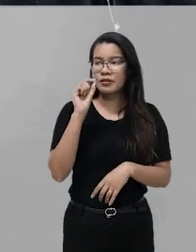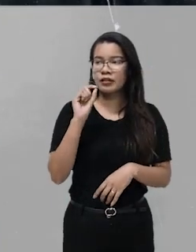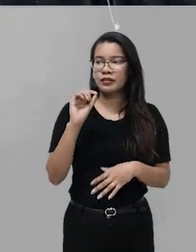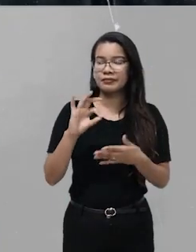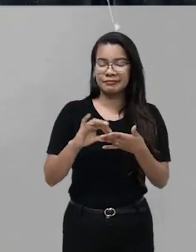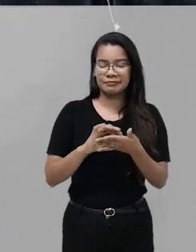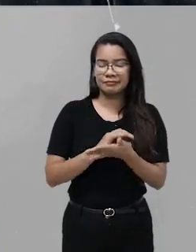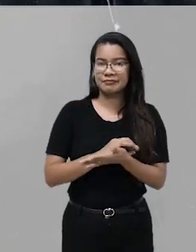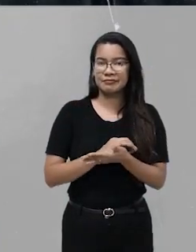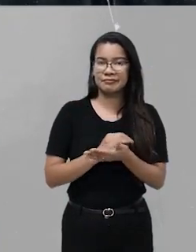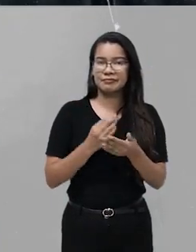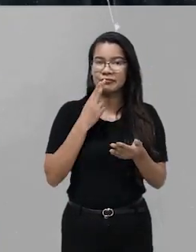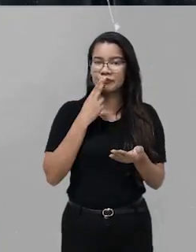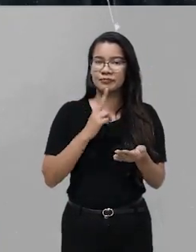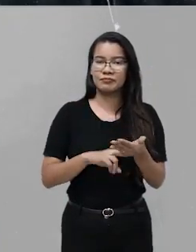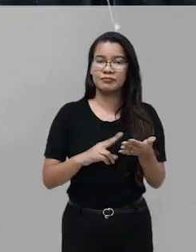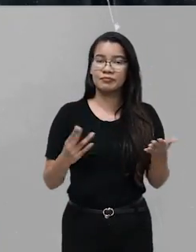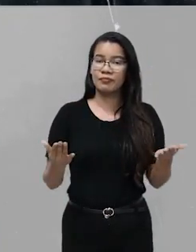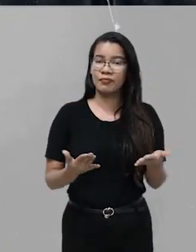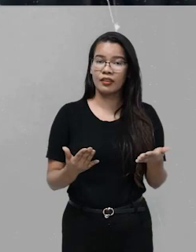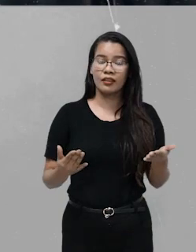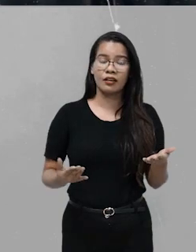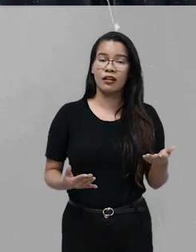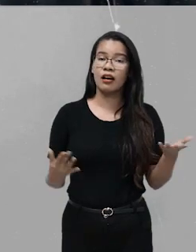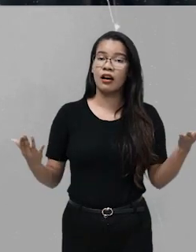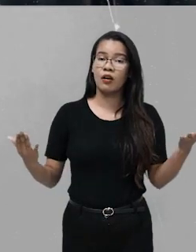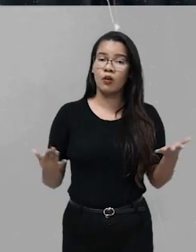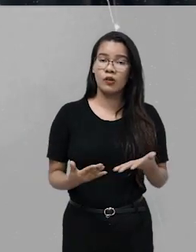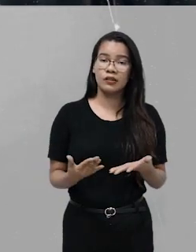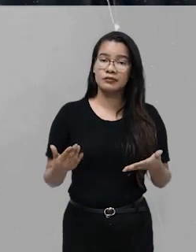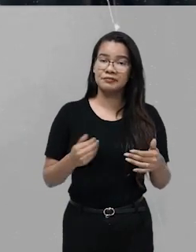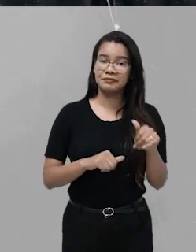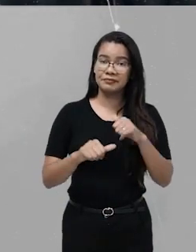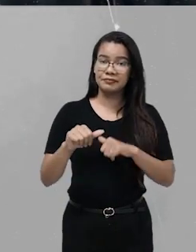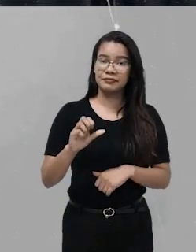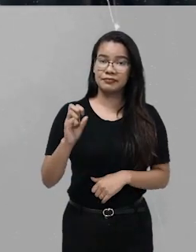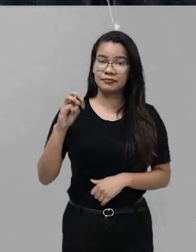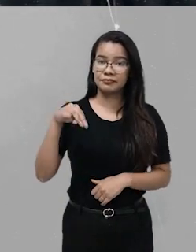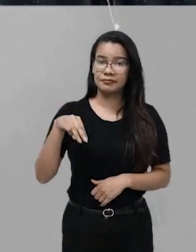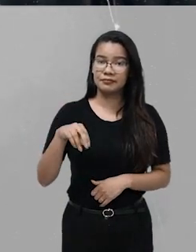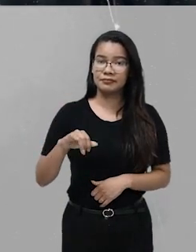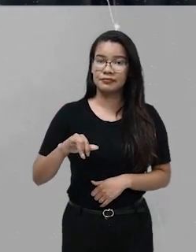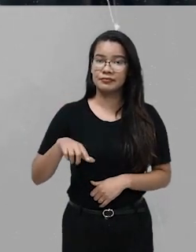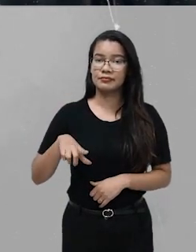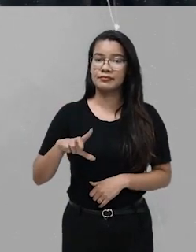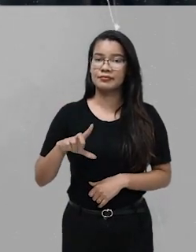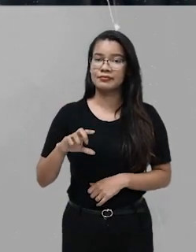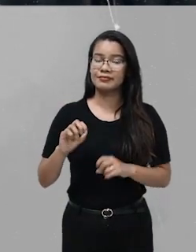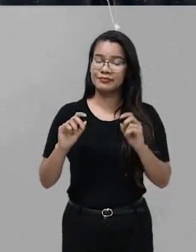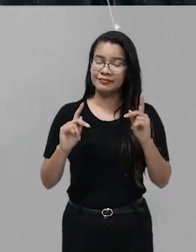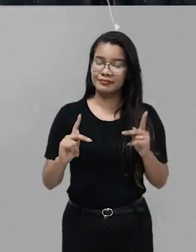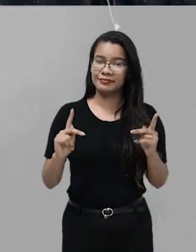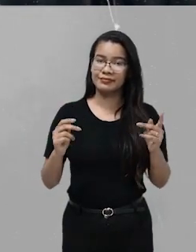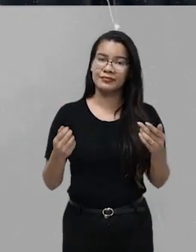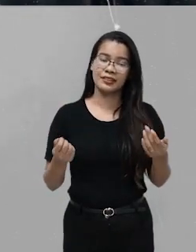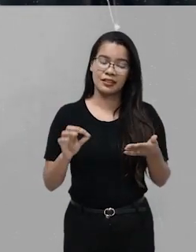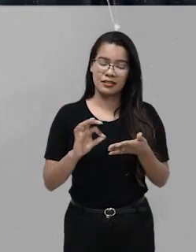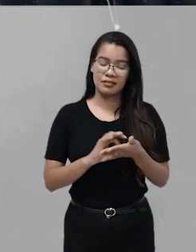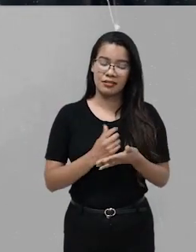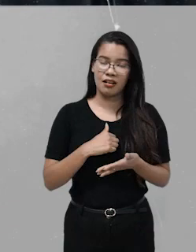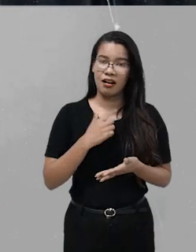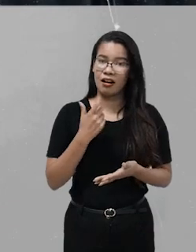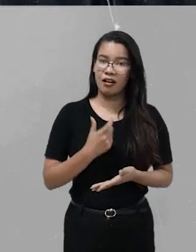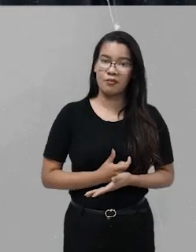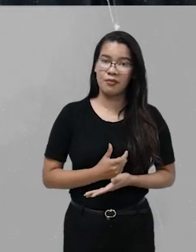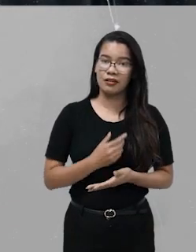um e-mail, fulano de tal. Eu gostaria que você fizesse tal coisa, tal coisa, tal coisa, tal coisa. Assina eu. Então, é uma